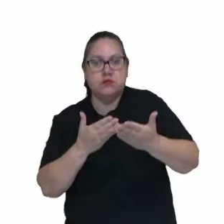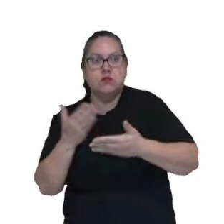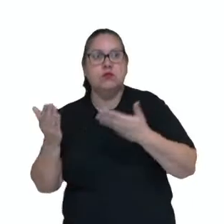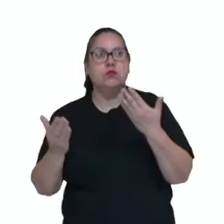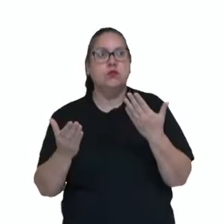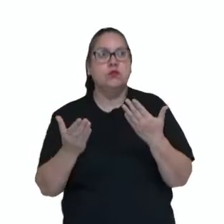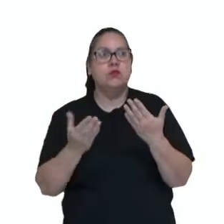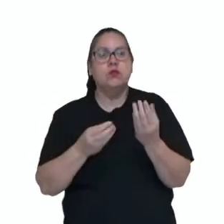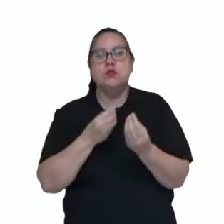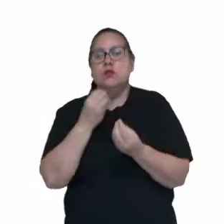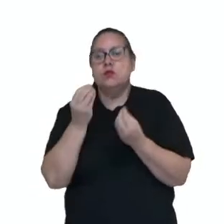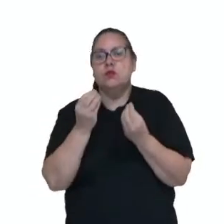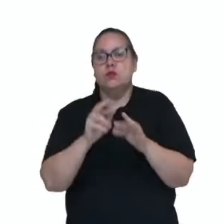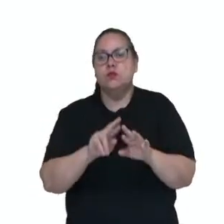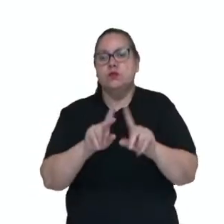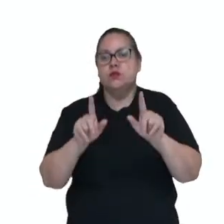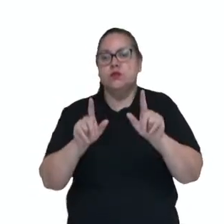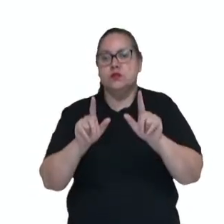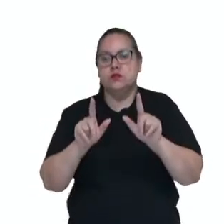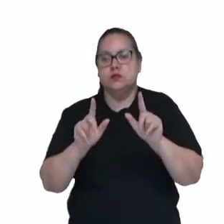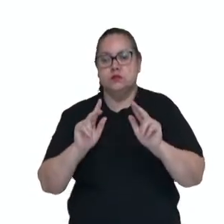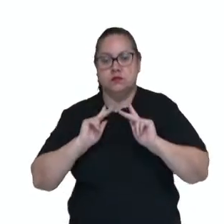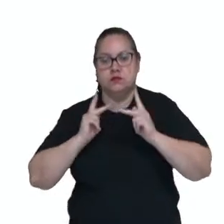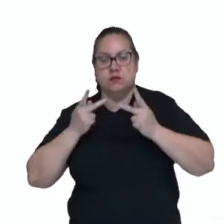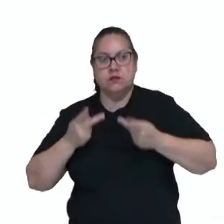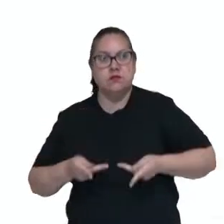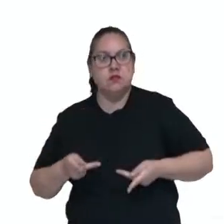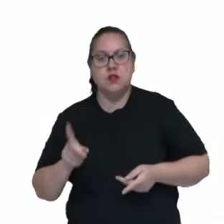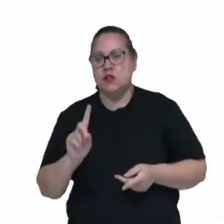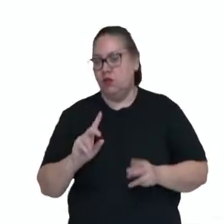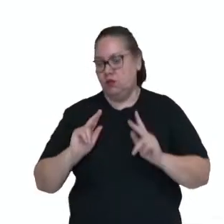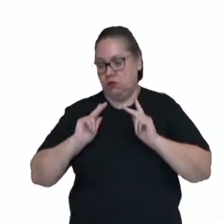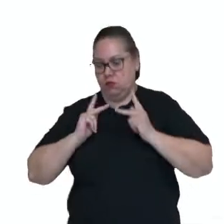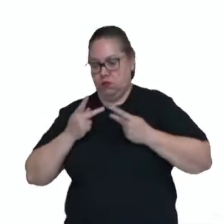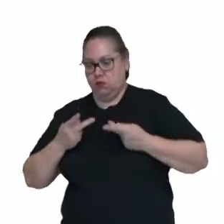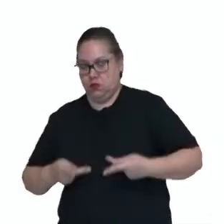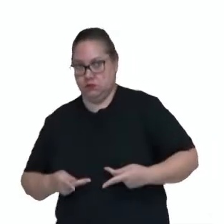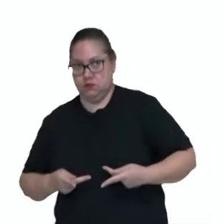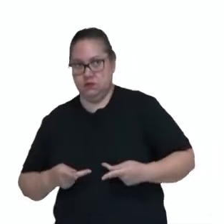estabelecem com diferentes seres, humanos e não humanos,